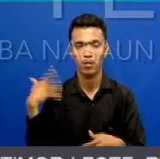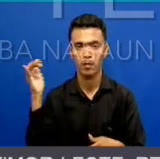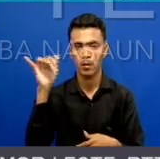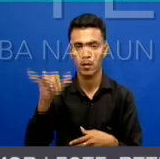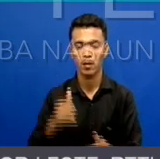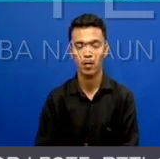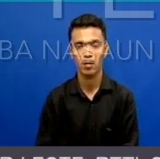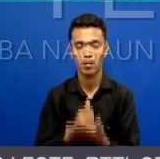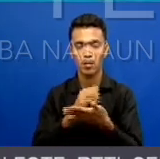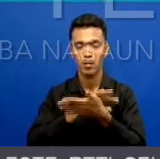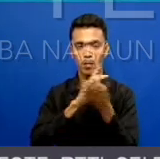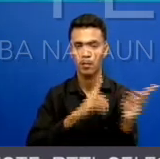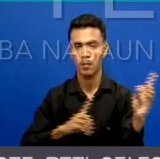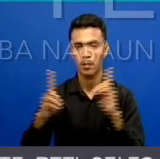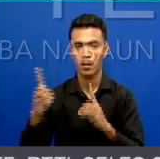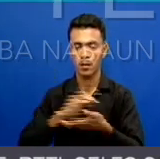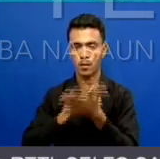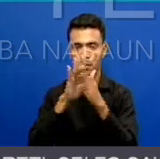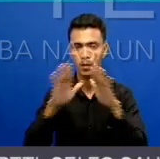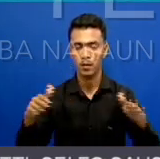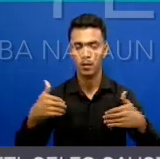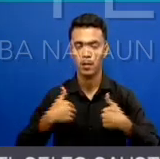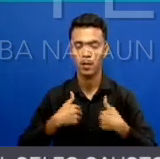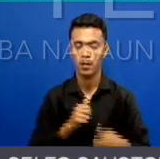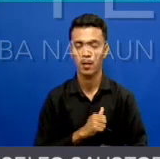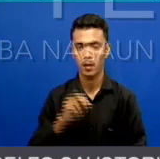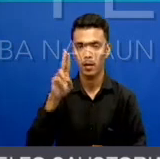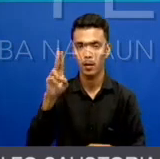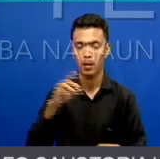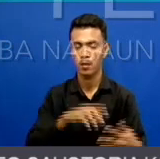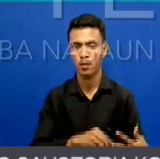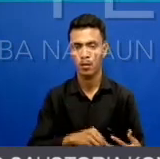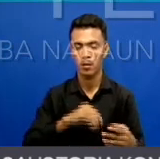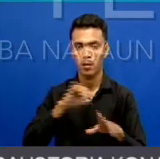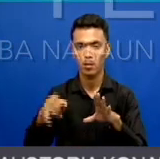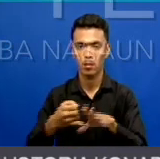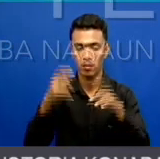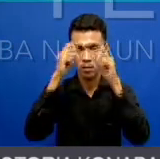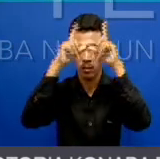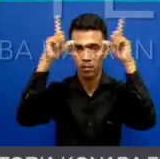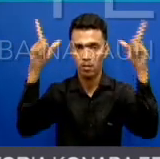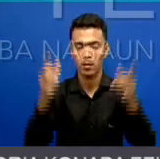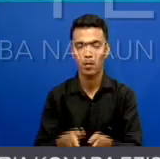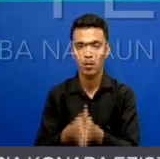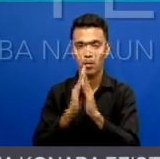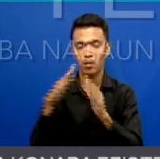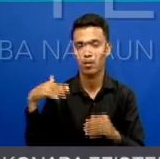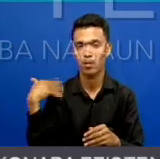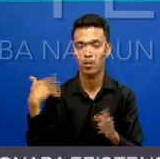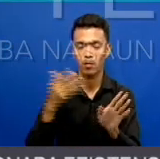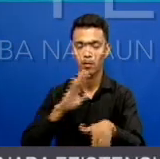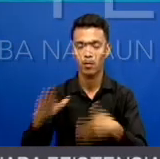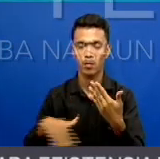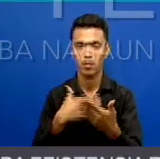mbamalu hodi cria paz no damen iha Aileu inclui na São Timor-Leste. Husu ba jovem sututu. Laos mai